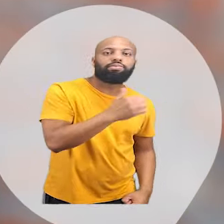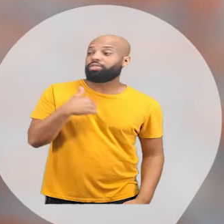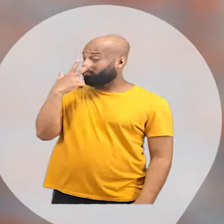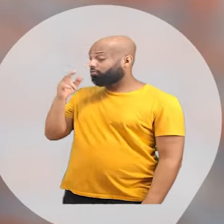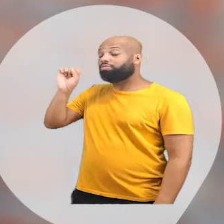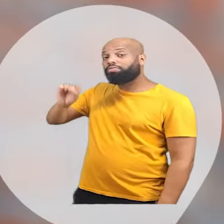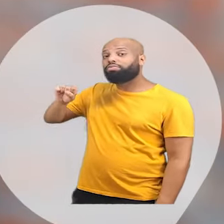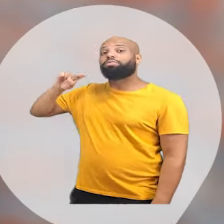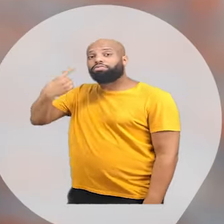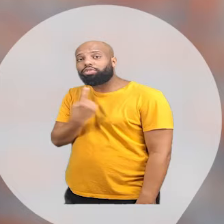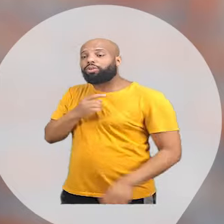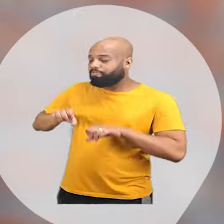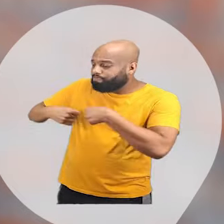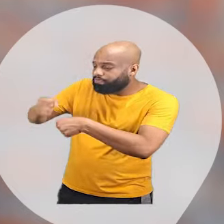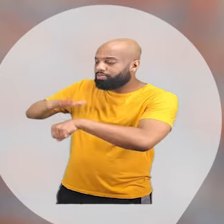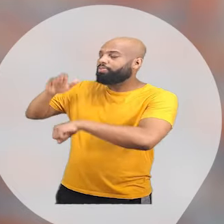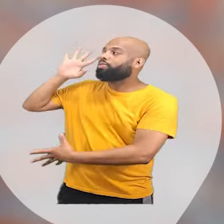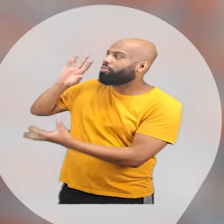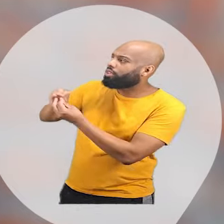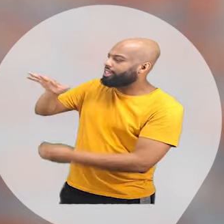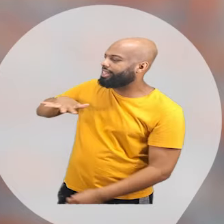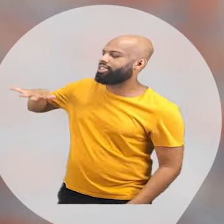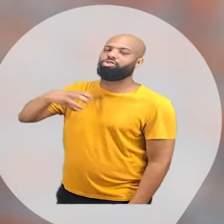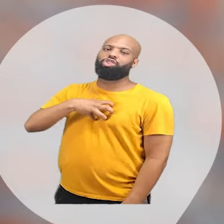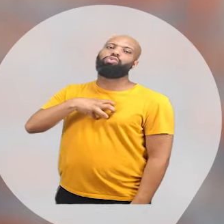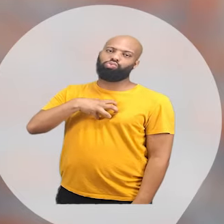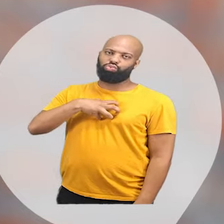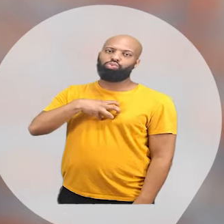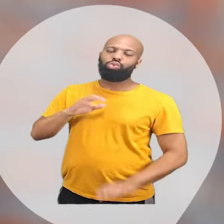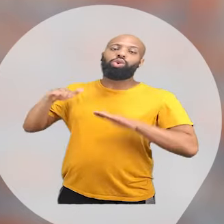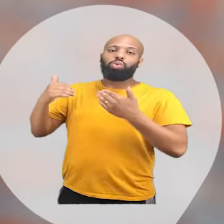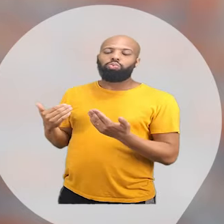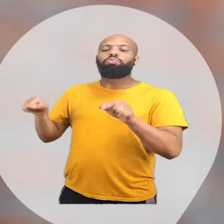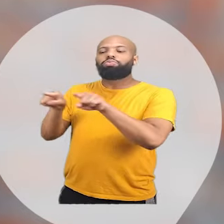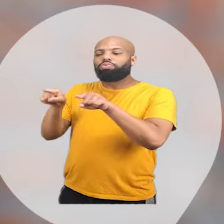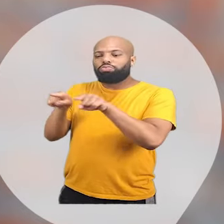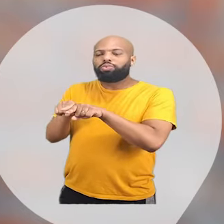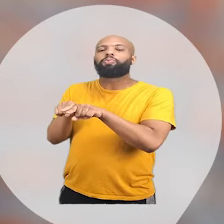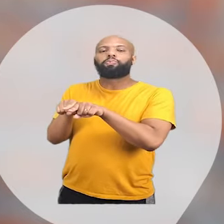que sim Acho que a gente se dedica mais a entender todo o cenário e também